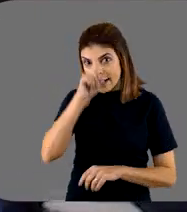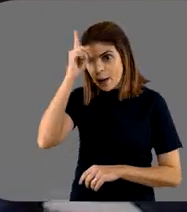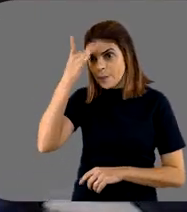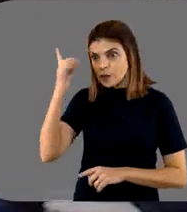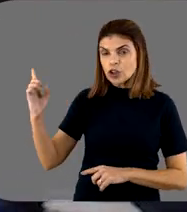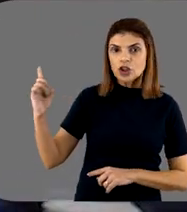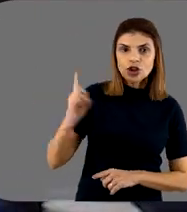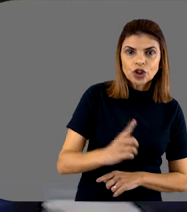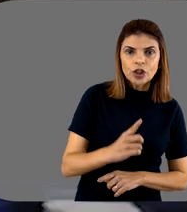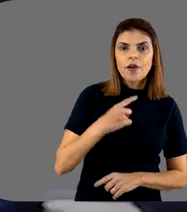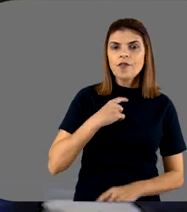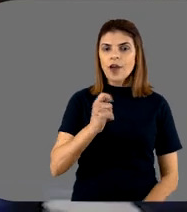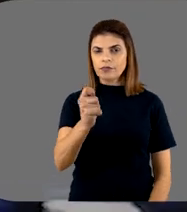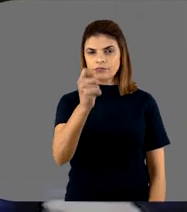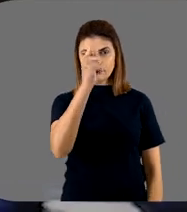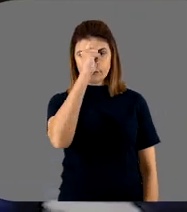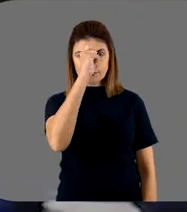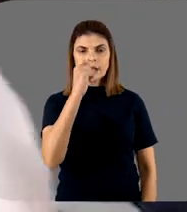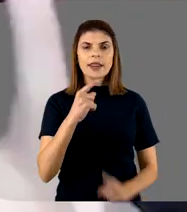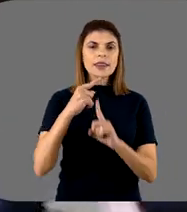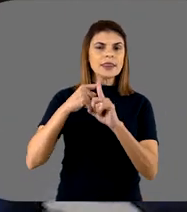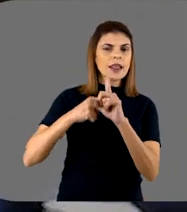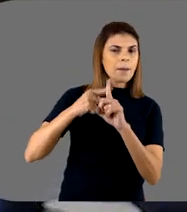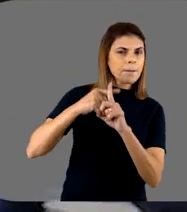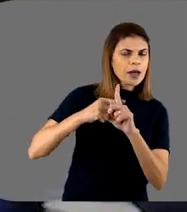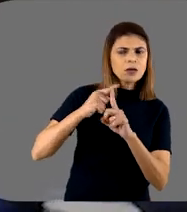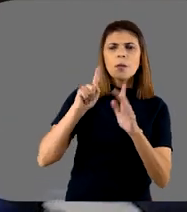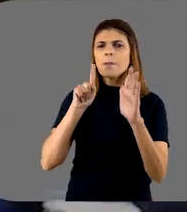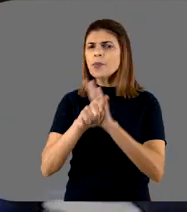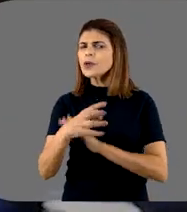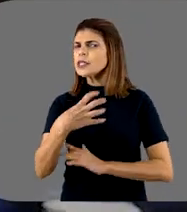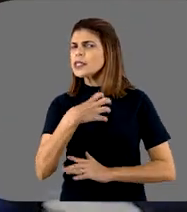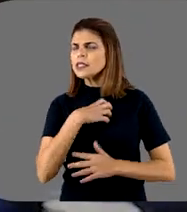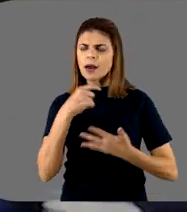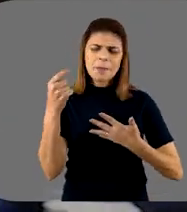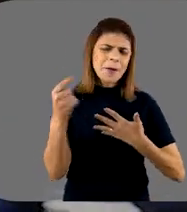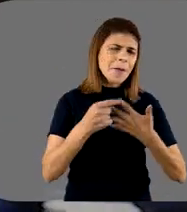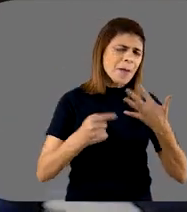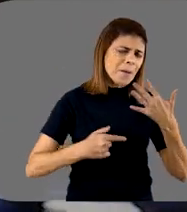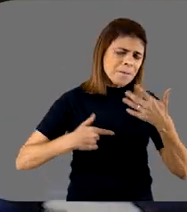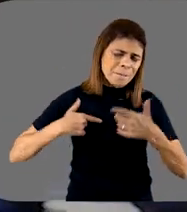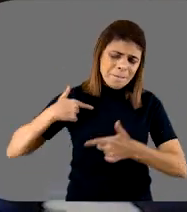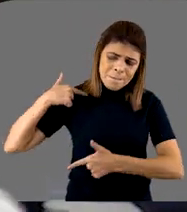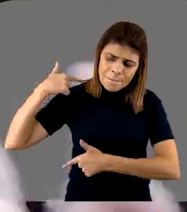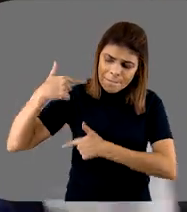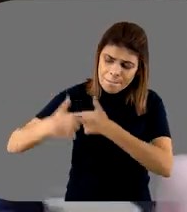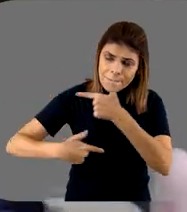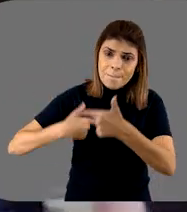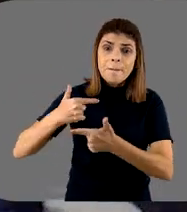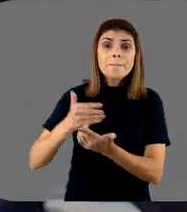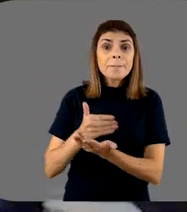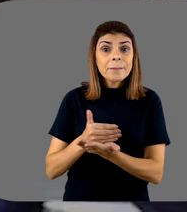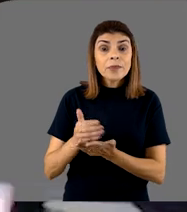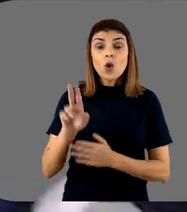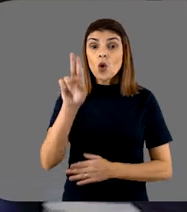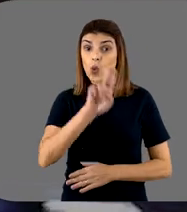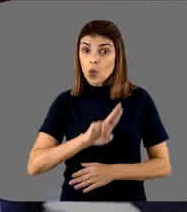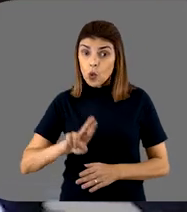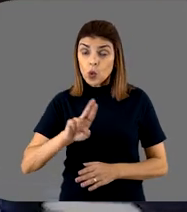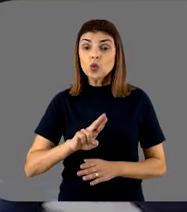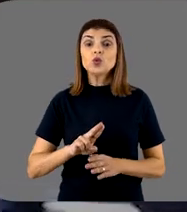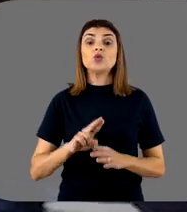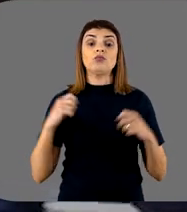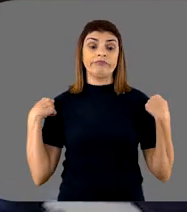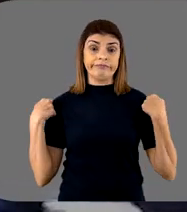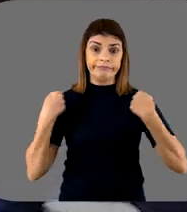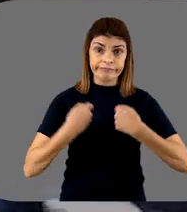viagem ativa de quem chega medição de temperatura as perguntas sobre sintomas enfim todo um processo de entrada a o uso de